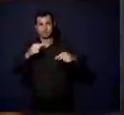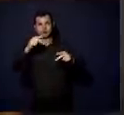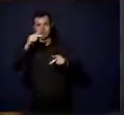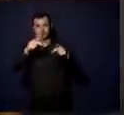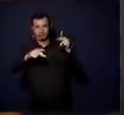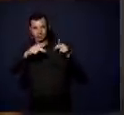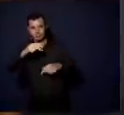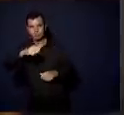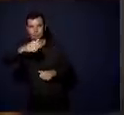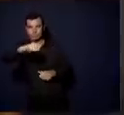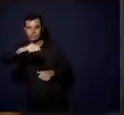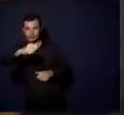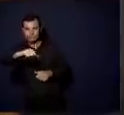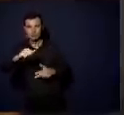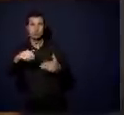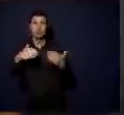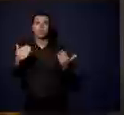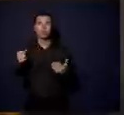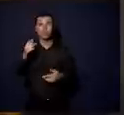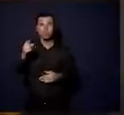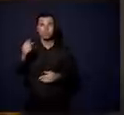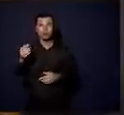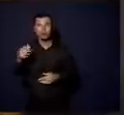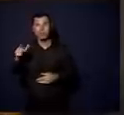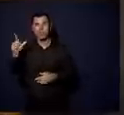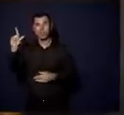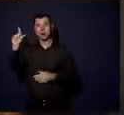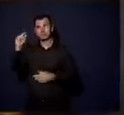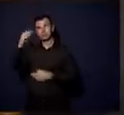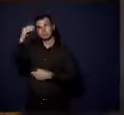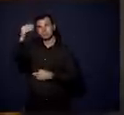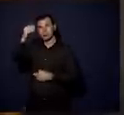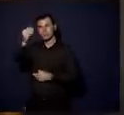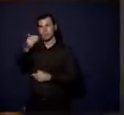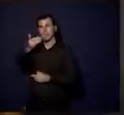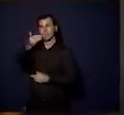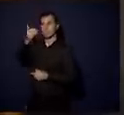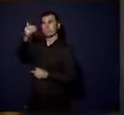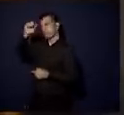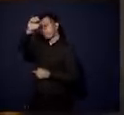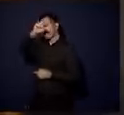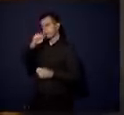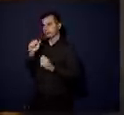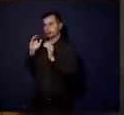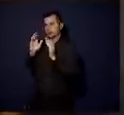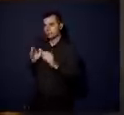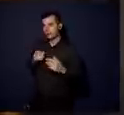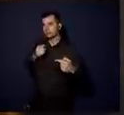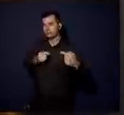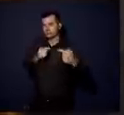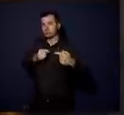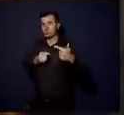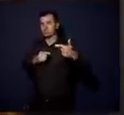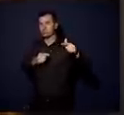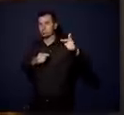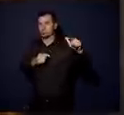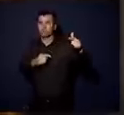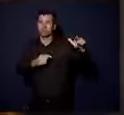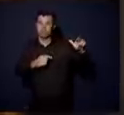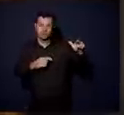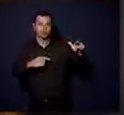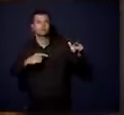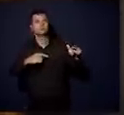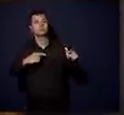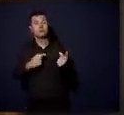o conhecimento que você tem sobre as demais políticas e é trabalhar por exemplo para que esse orçamento